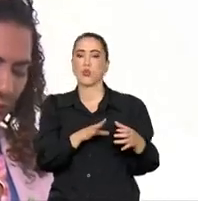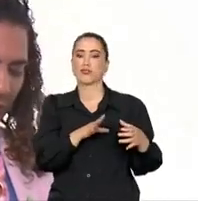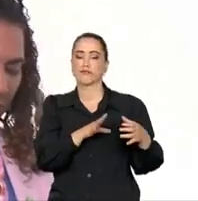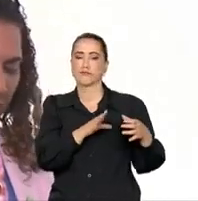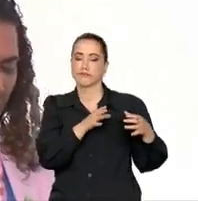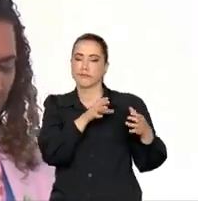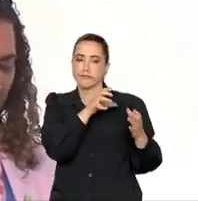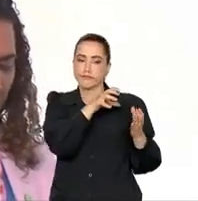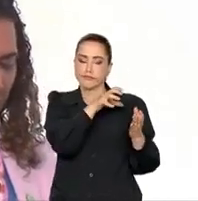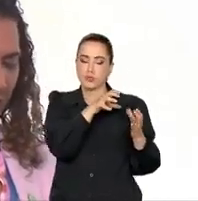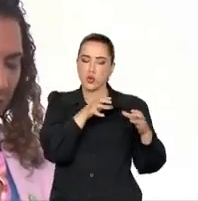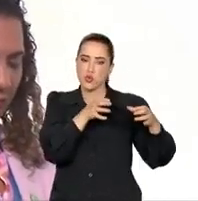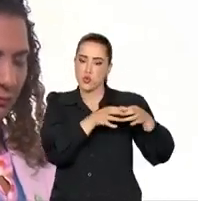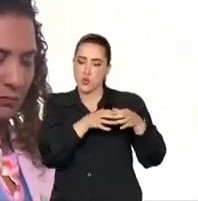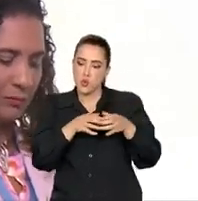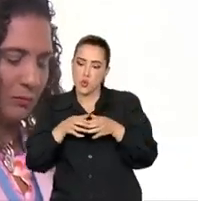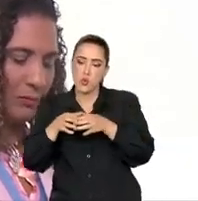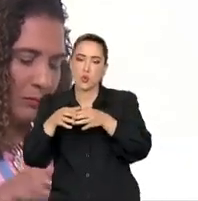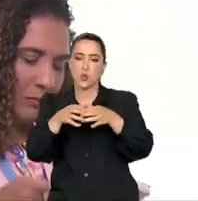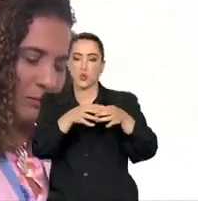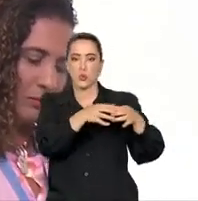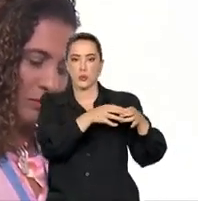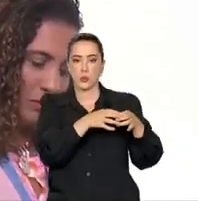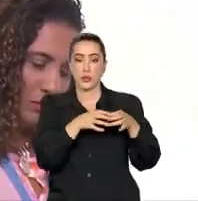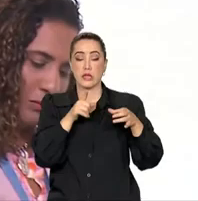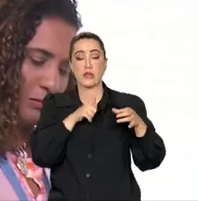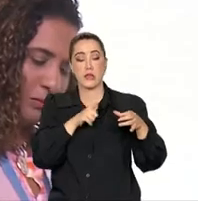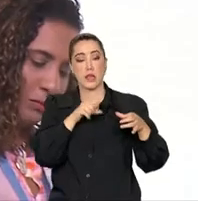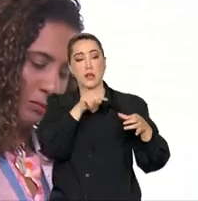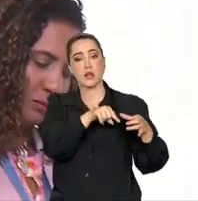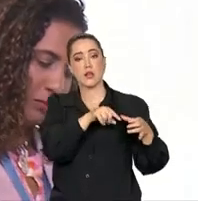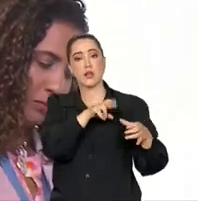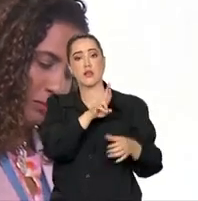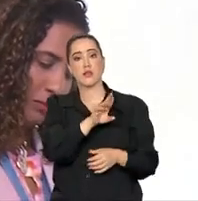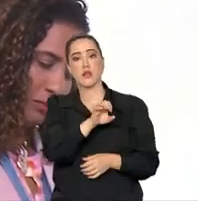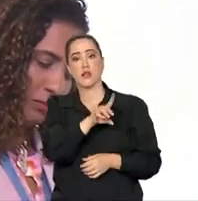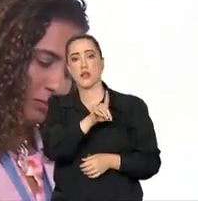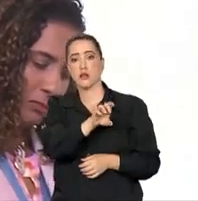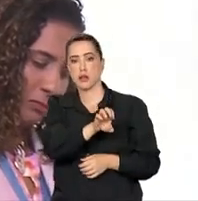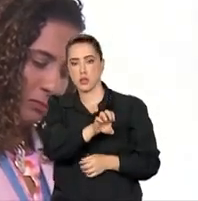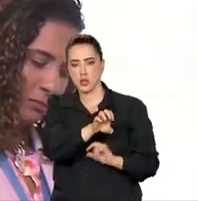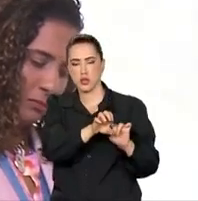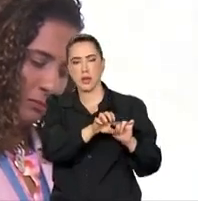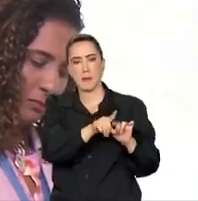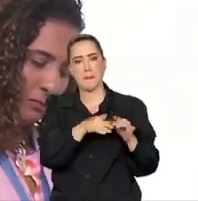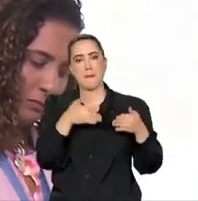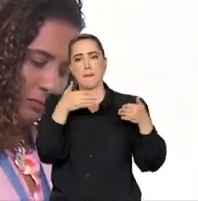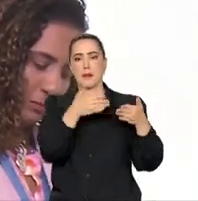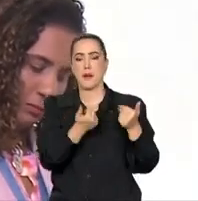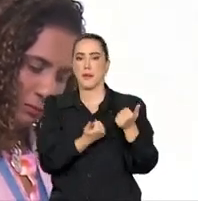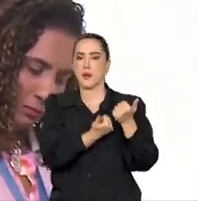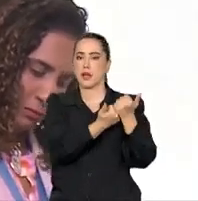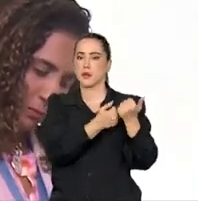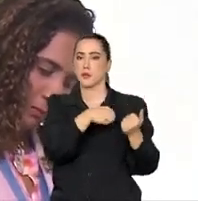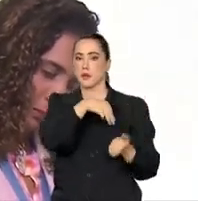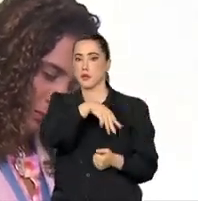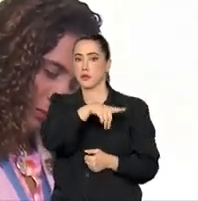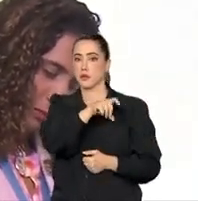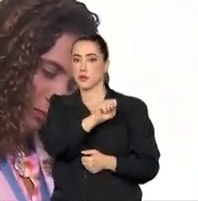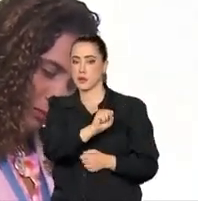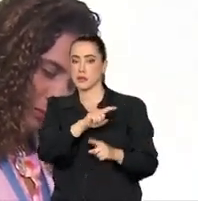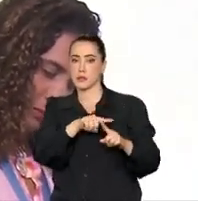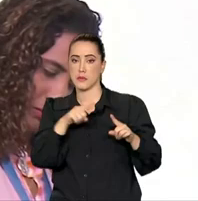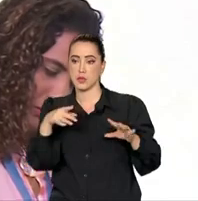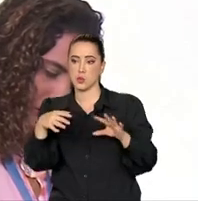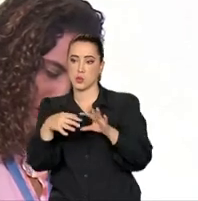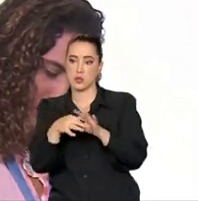tem diretamente, ou seja, sustentado com uma forte participação do MDS, mas